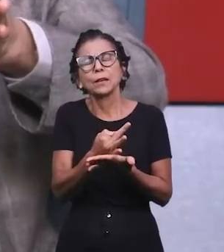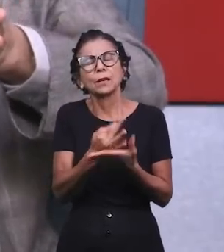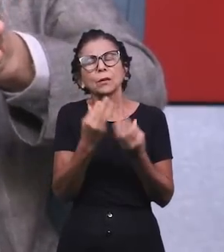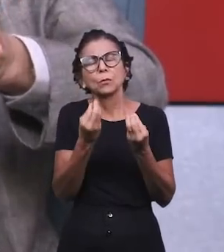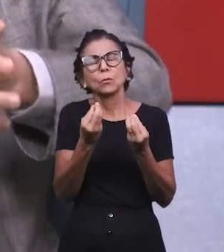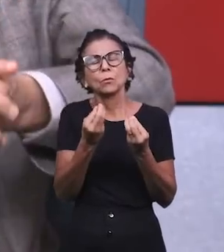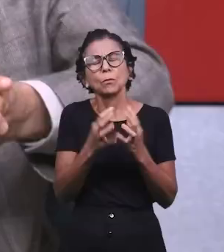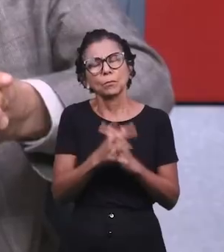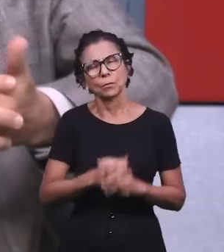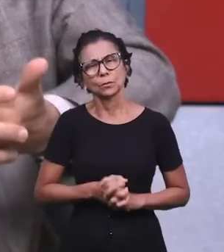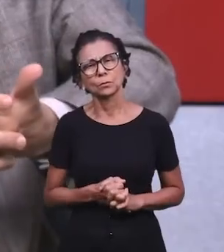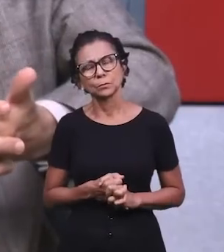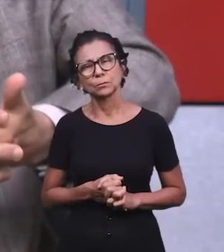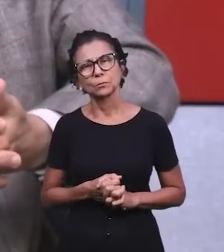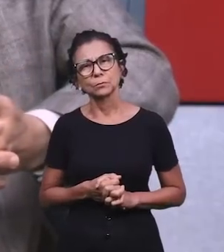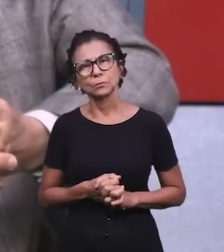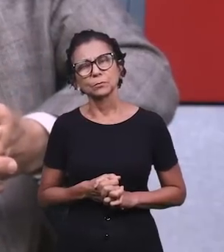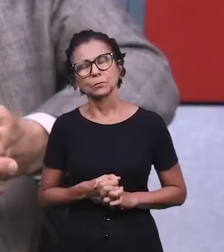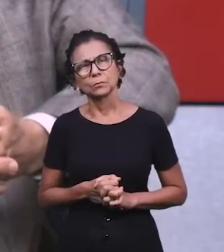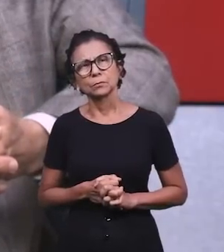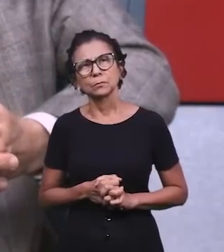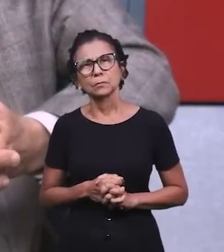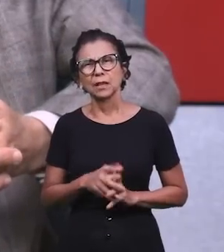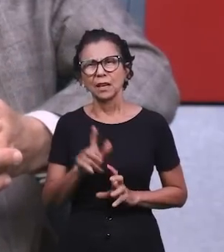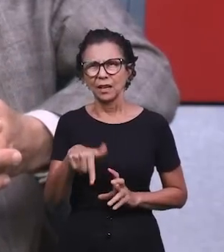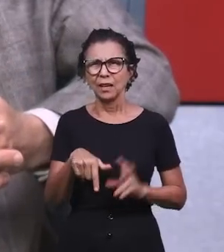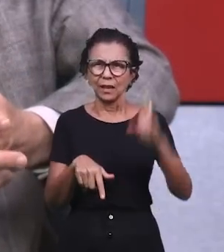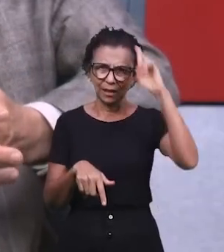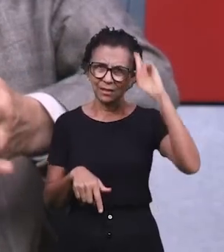homem? Pela razão?